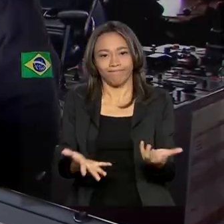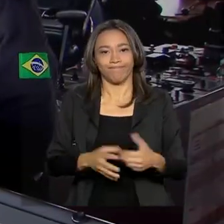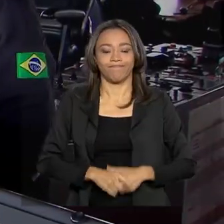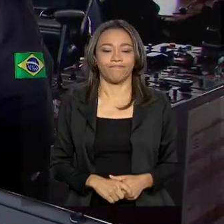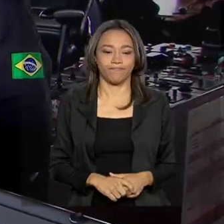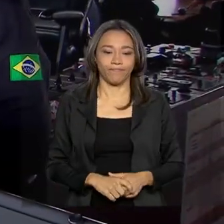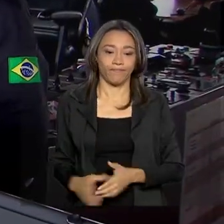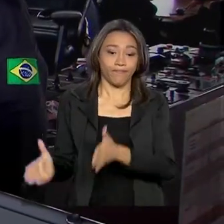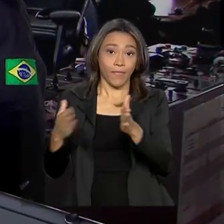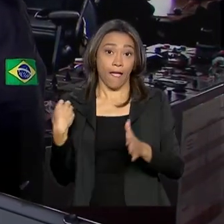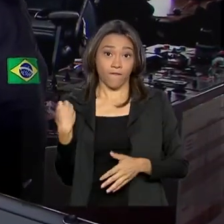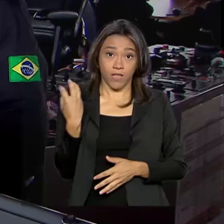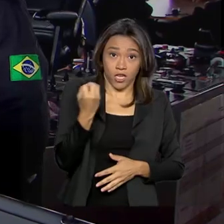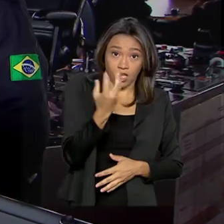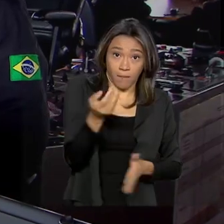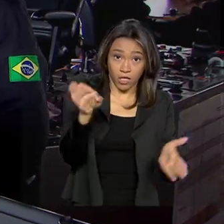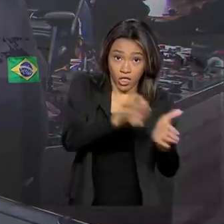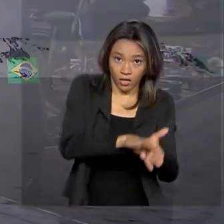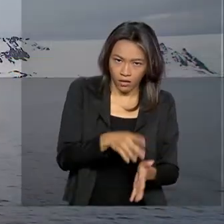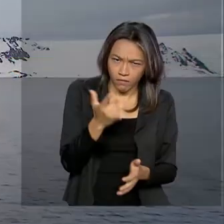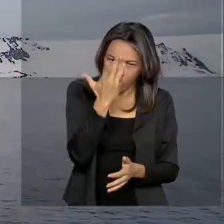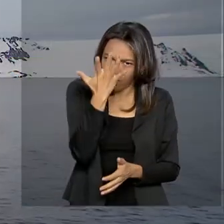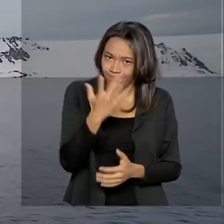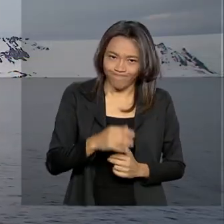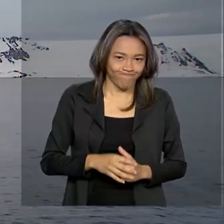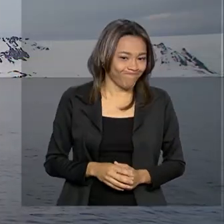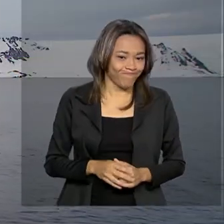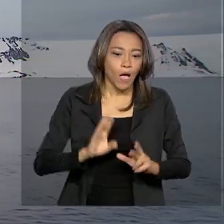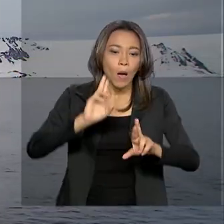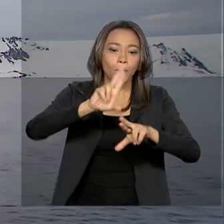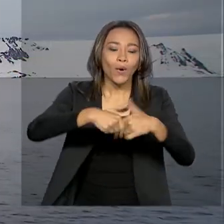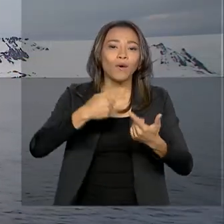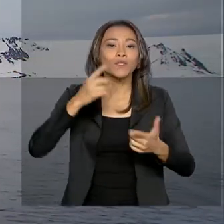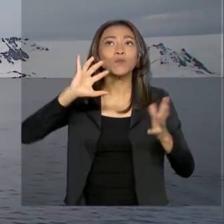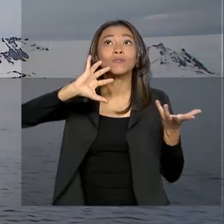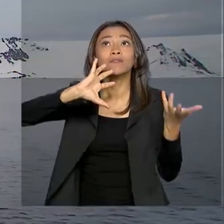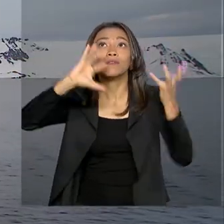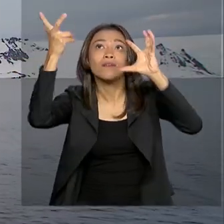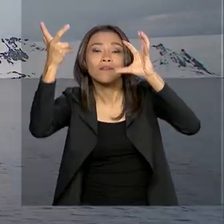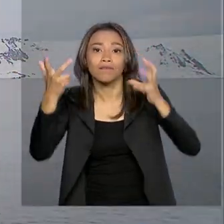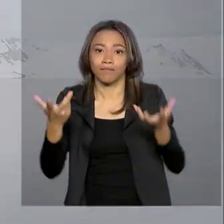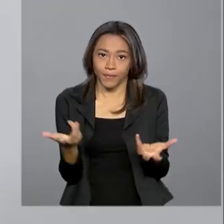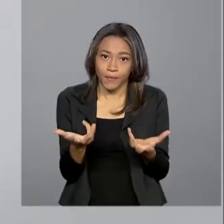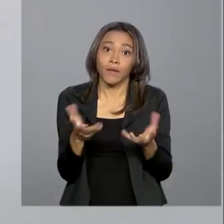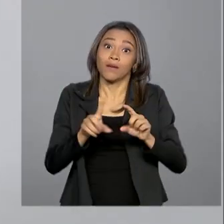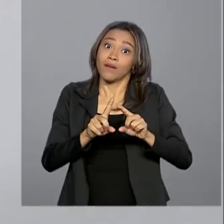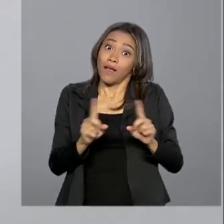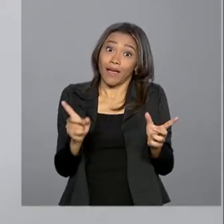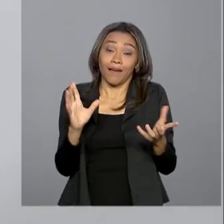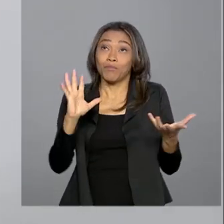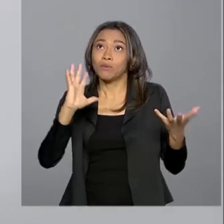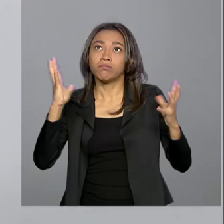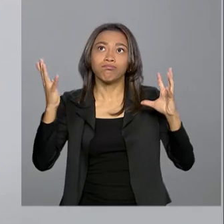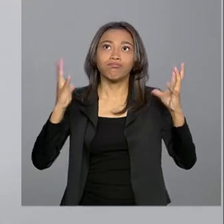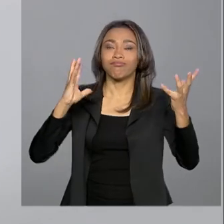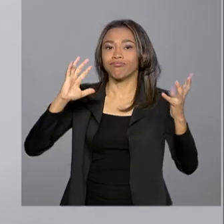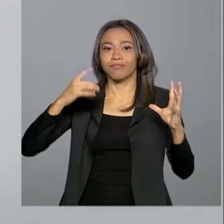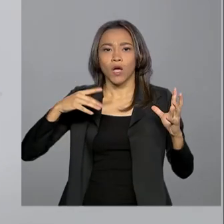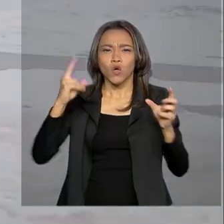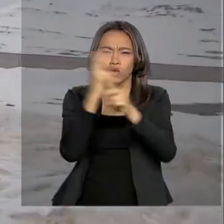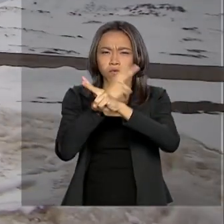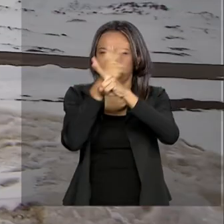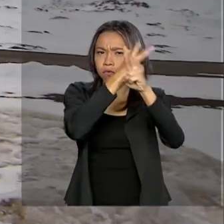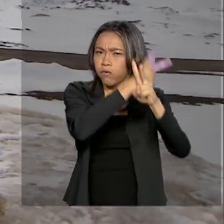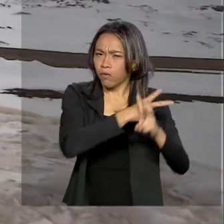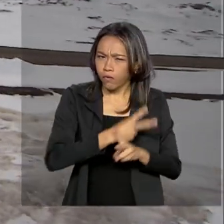A viagem para chegar à Antártica não é simples, por causa dos problemas meteorológicos da região mais instável do planeta, onde os ventos